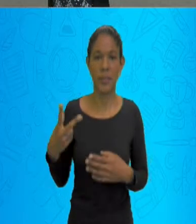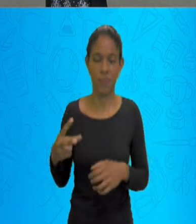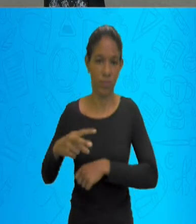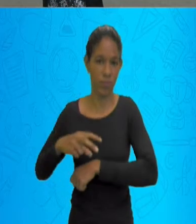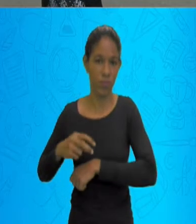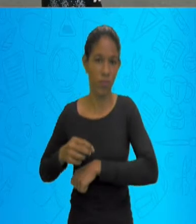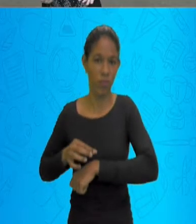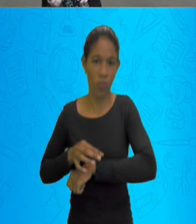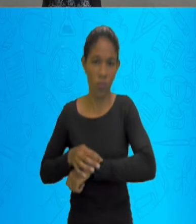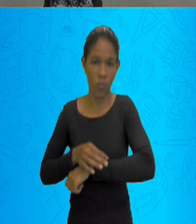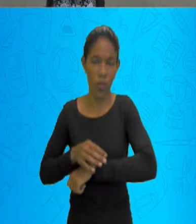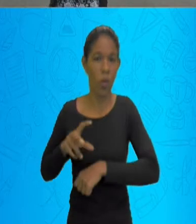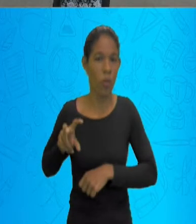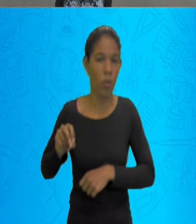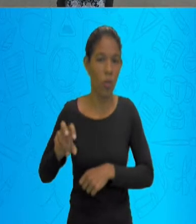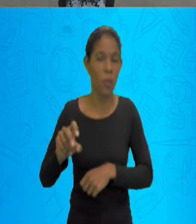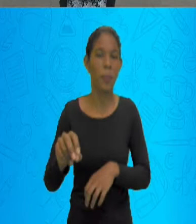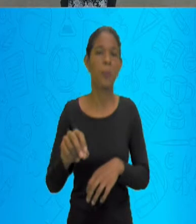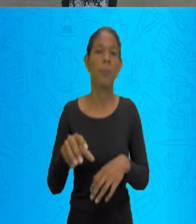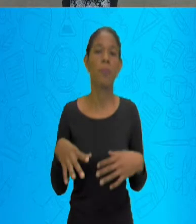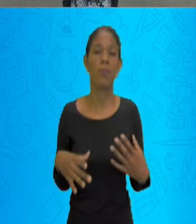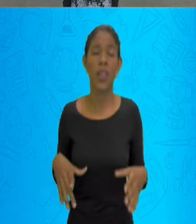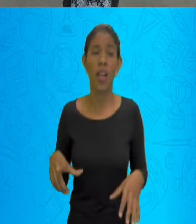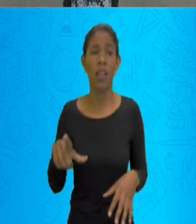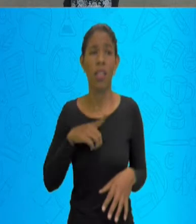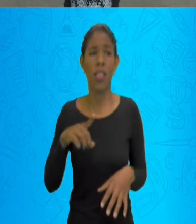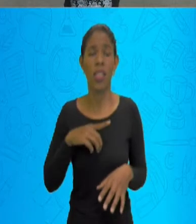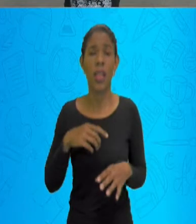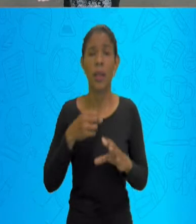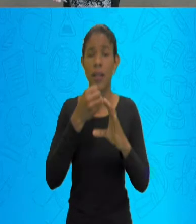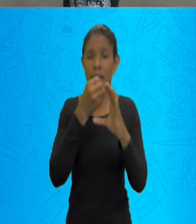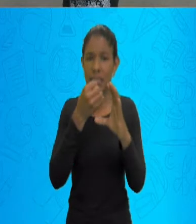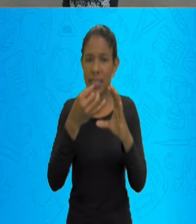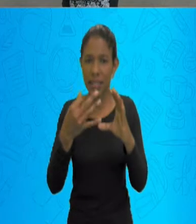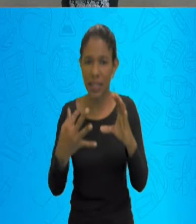como característica de animais que produzem veneno